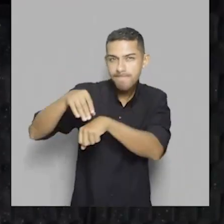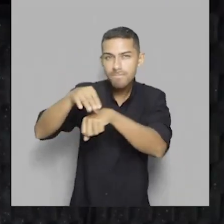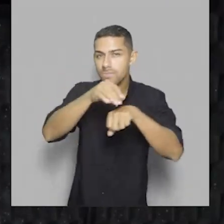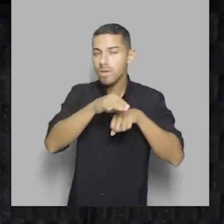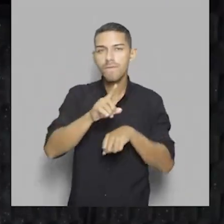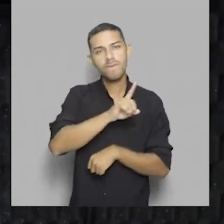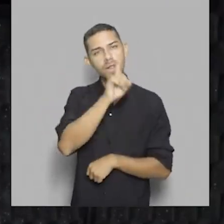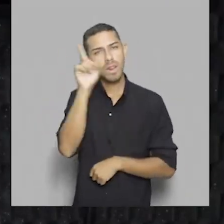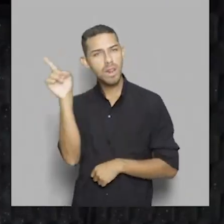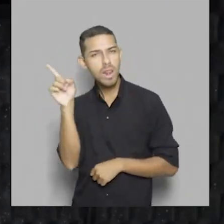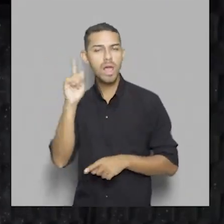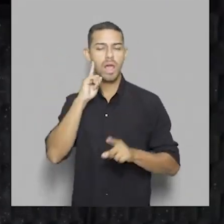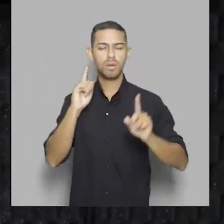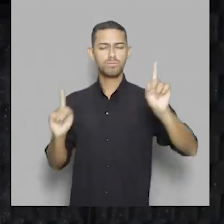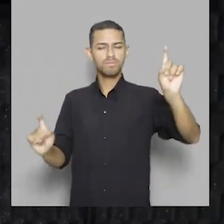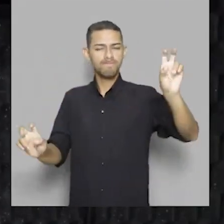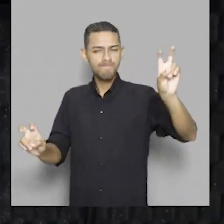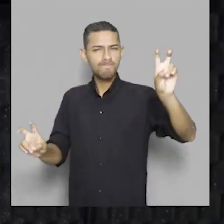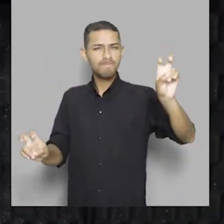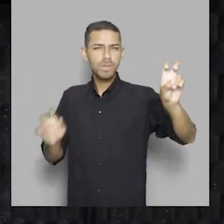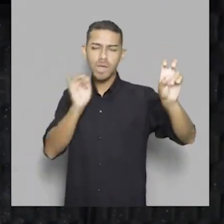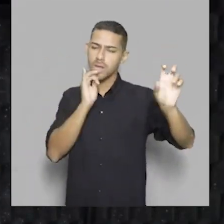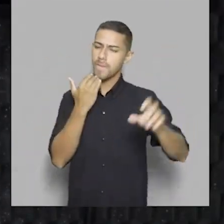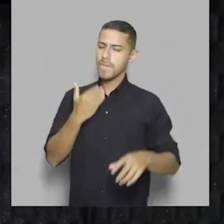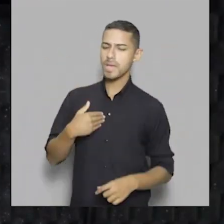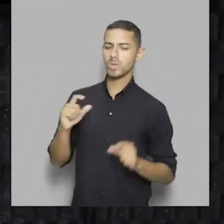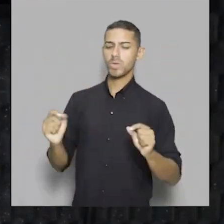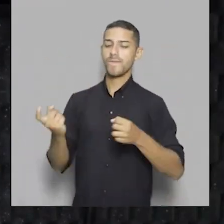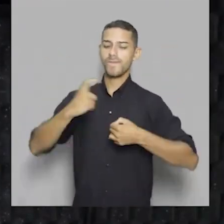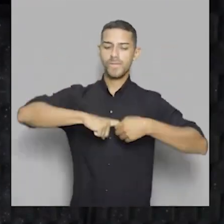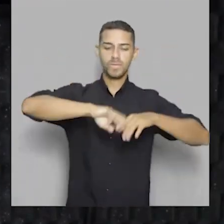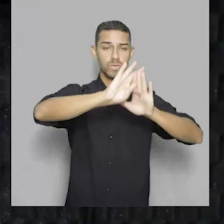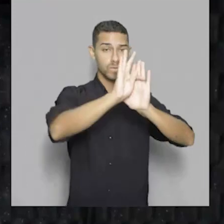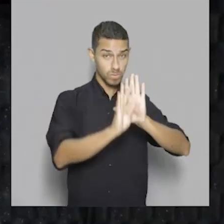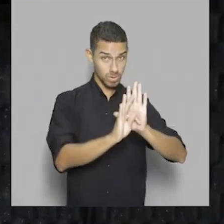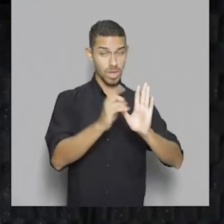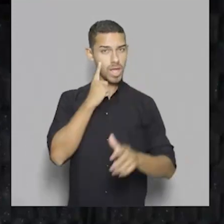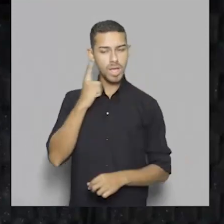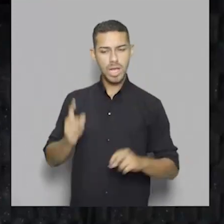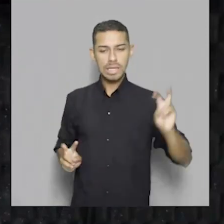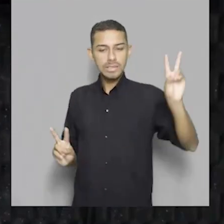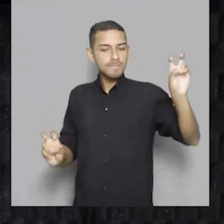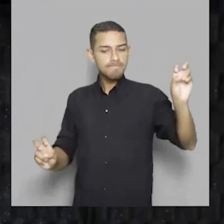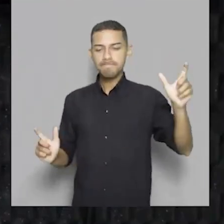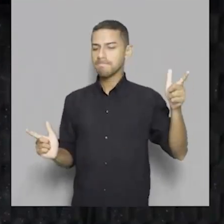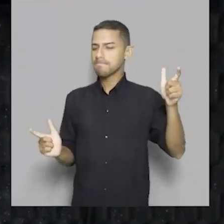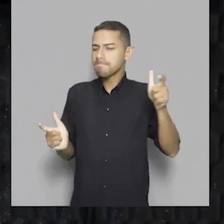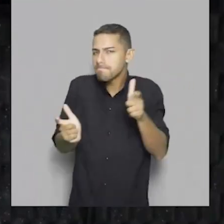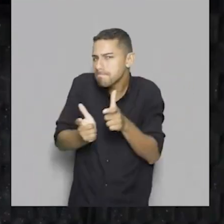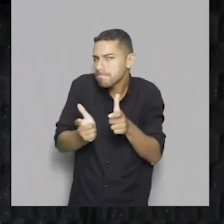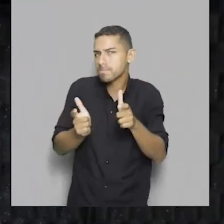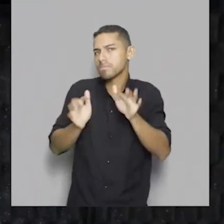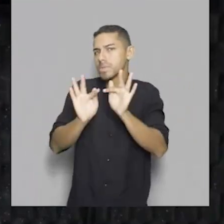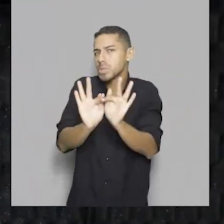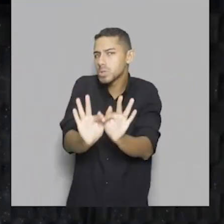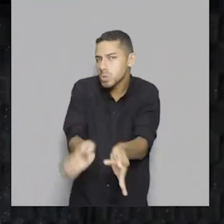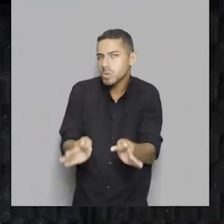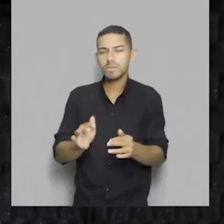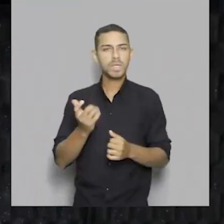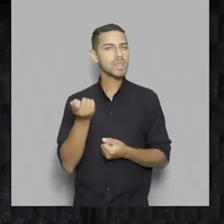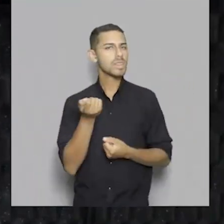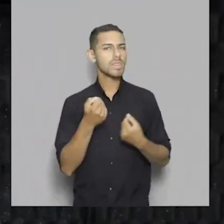lá no enunciado, veja o que pede e volta no texto. Mas como isso aqui é uma frase pequena, simples, eu não preciso